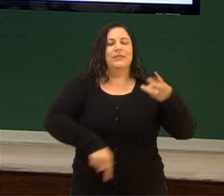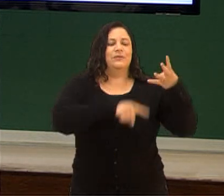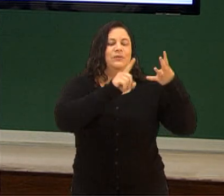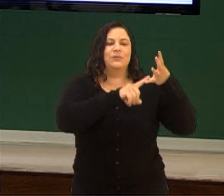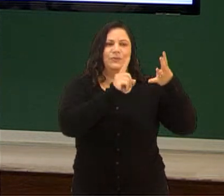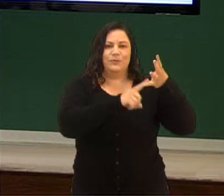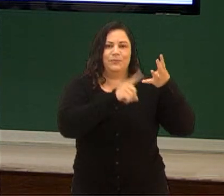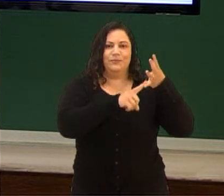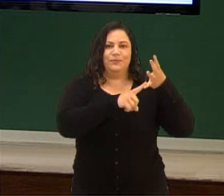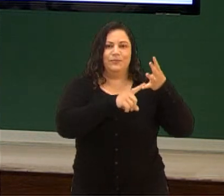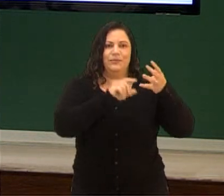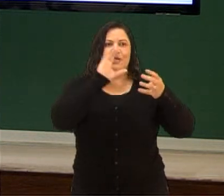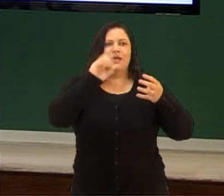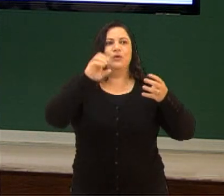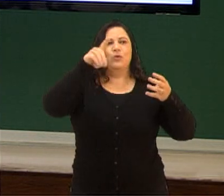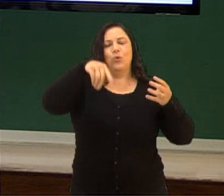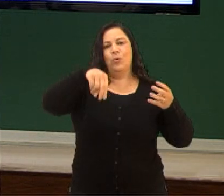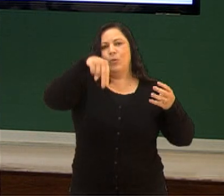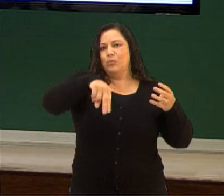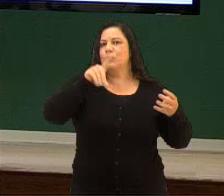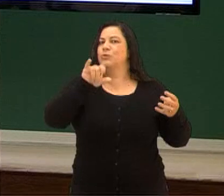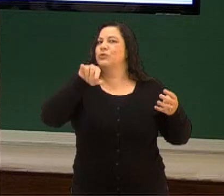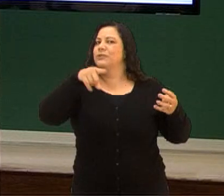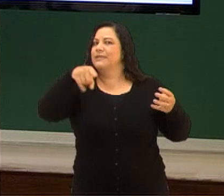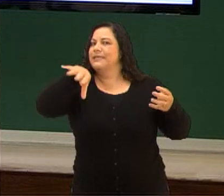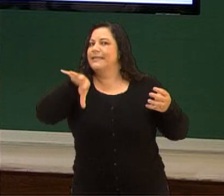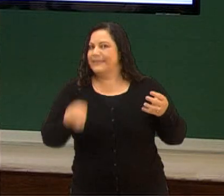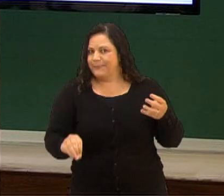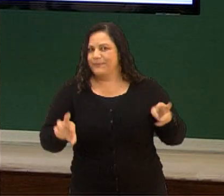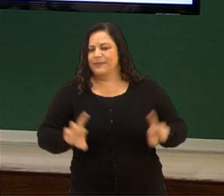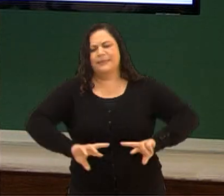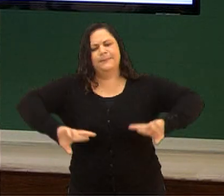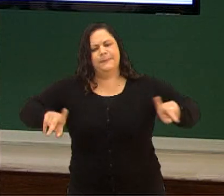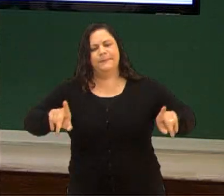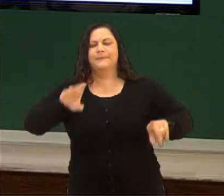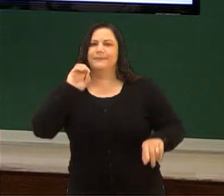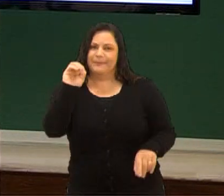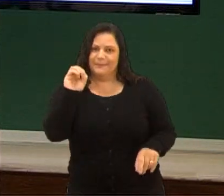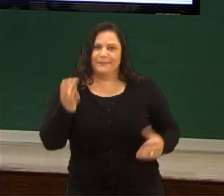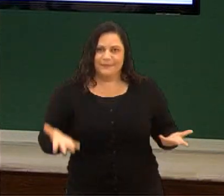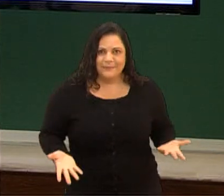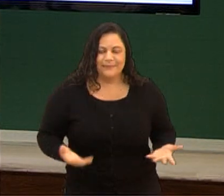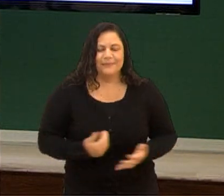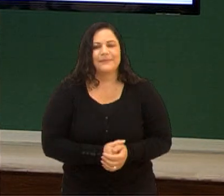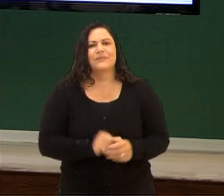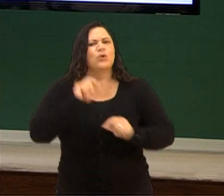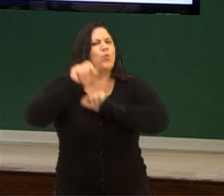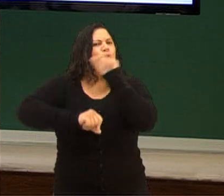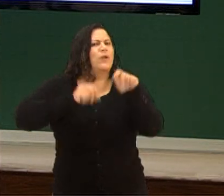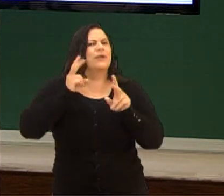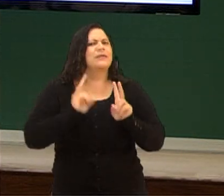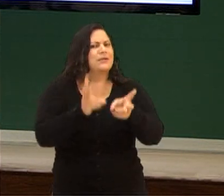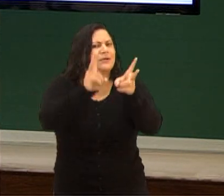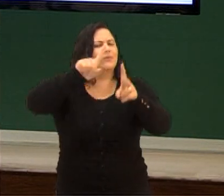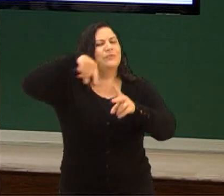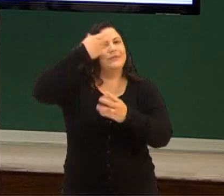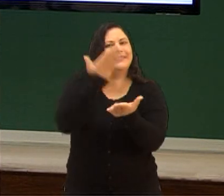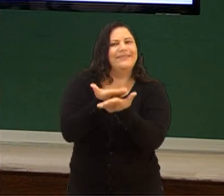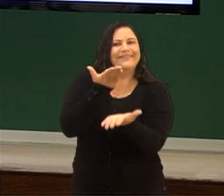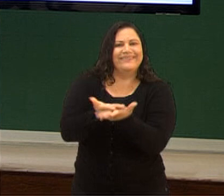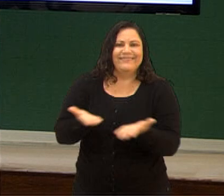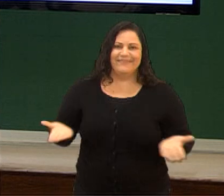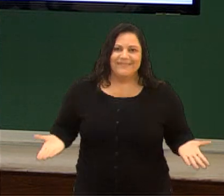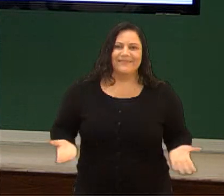condição para a matriz inversa, que é a determinante ser diferente de zero. Tudo bem? O que nós vamos ver na sequência, lá na próxima